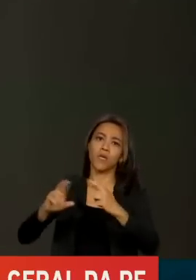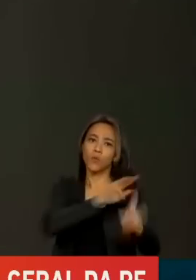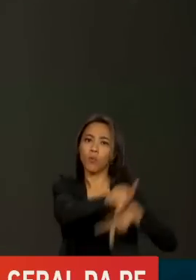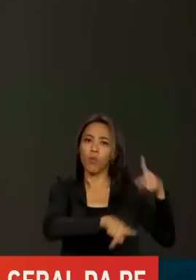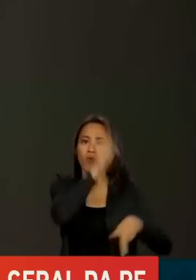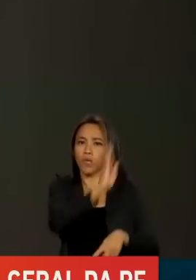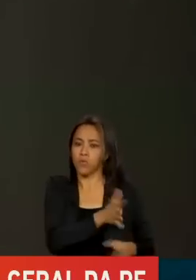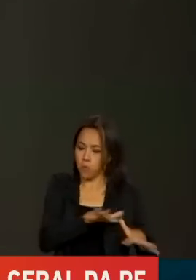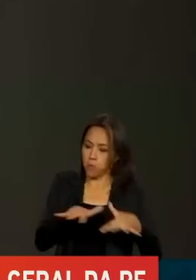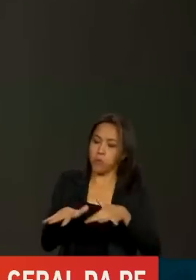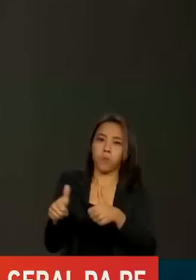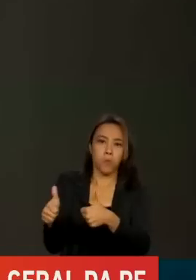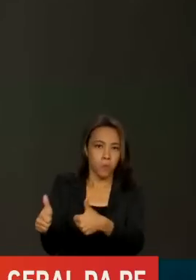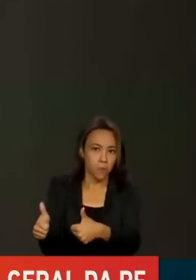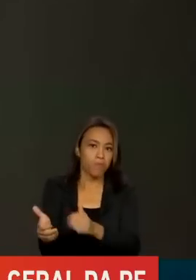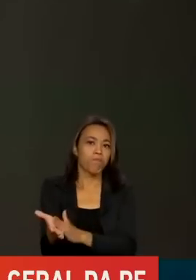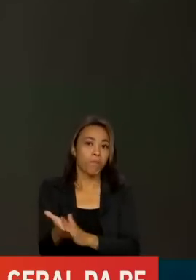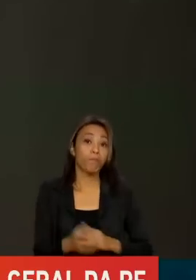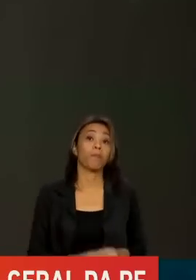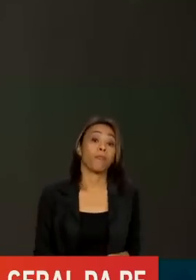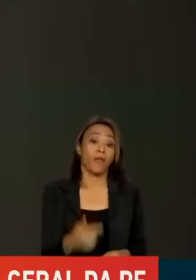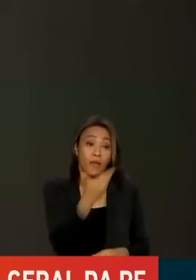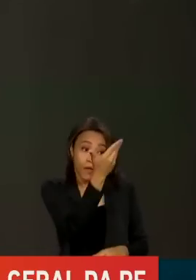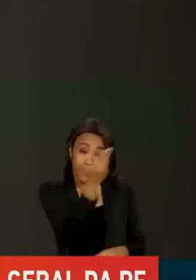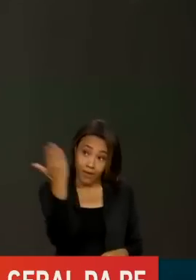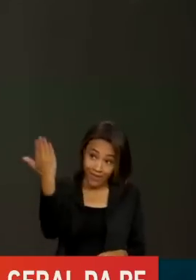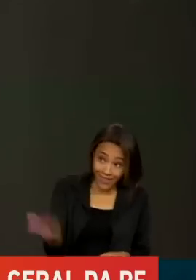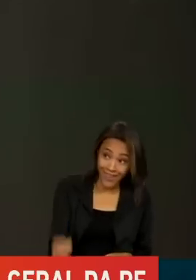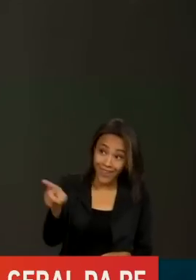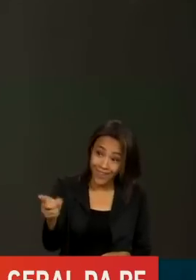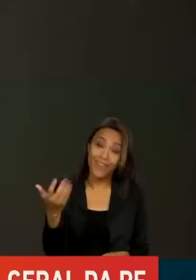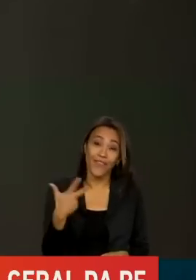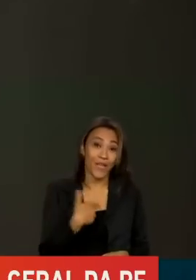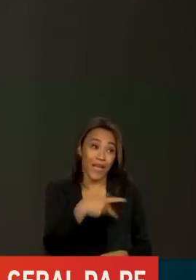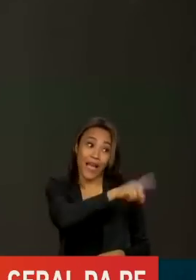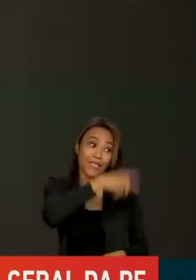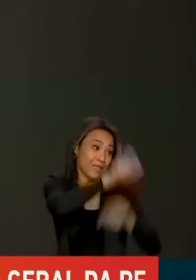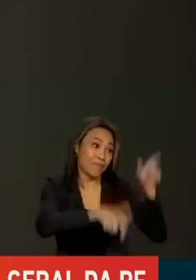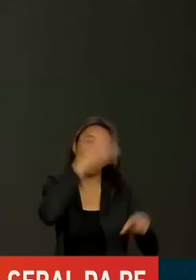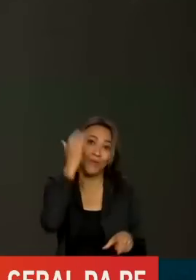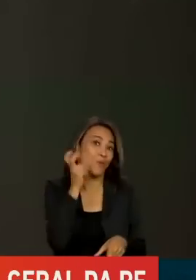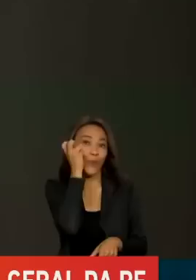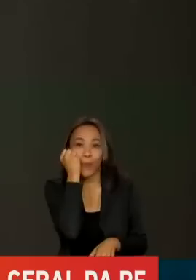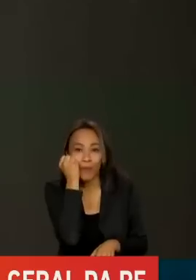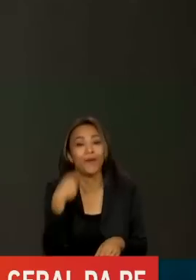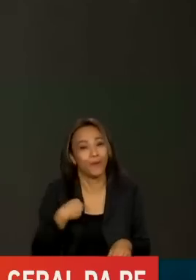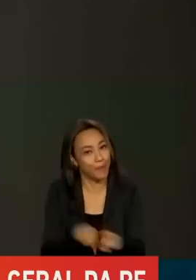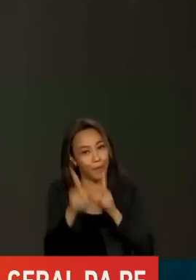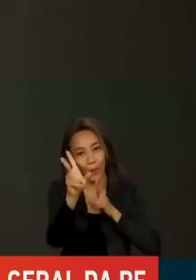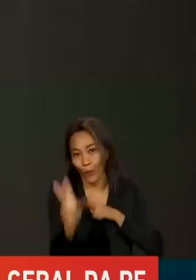Andrei disse e um pouco é culpa minha né que o pessoal não dormiu Mas eu também não dormia